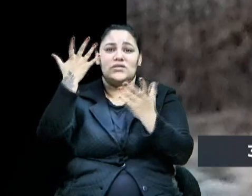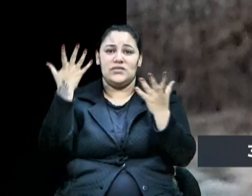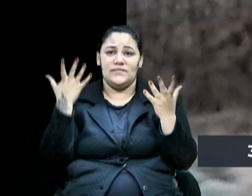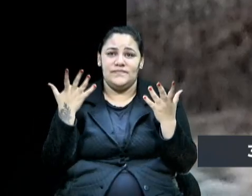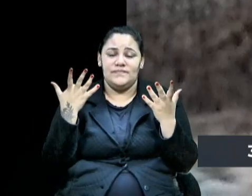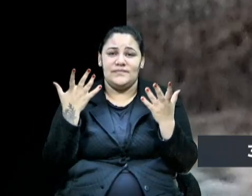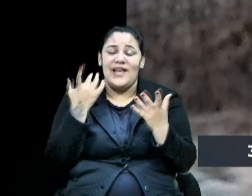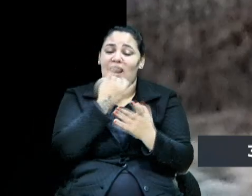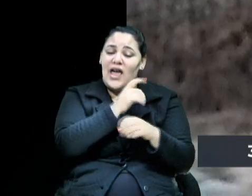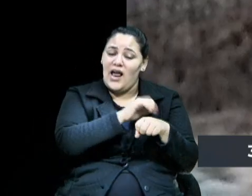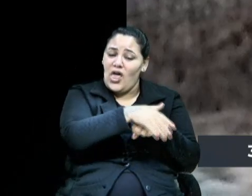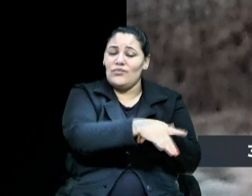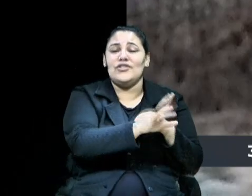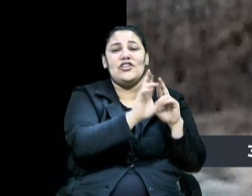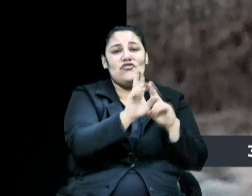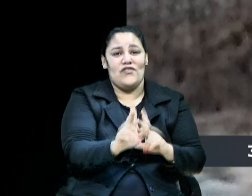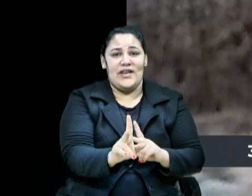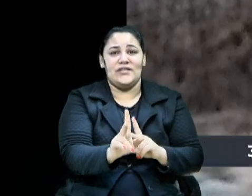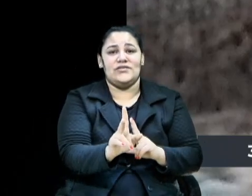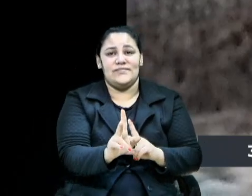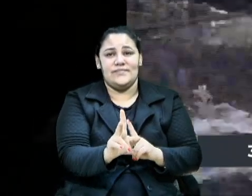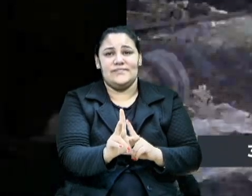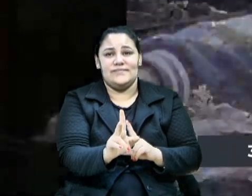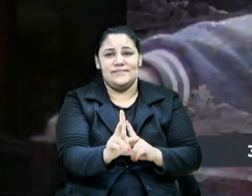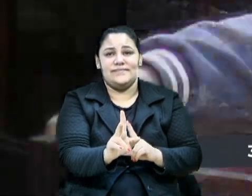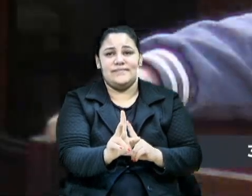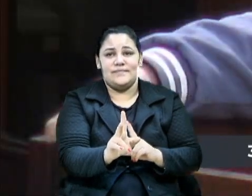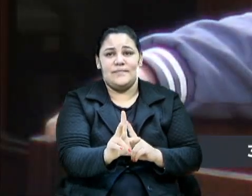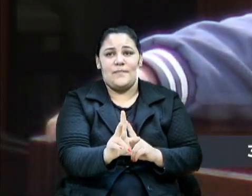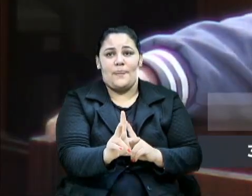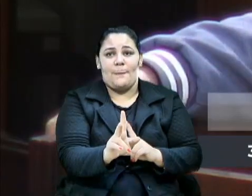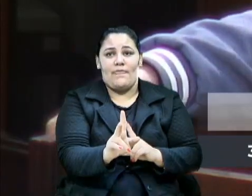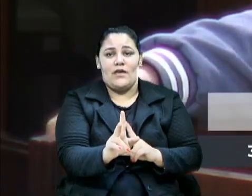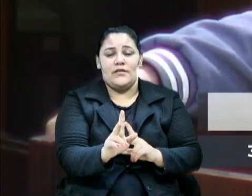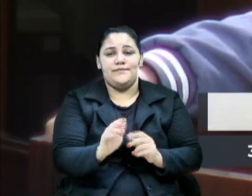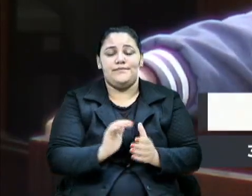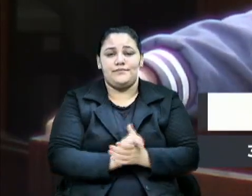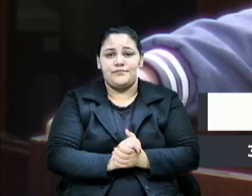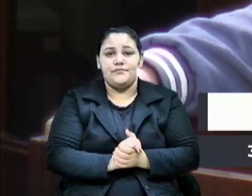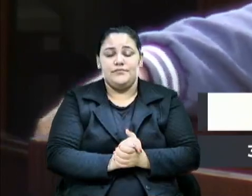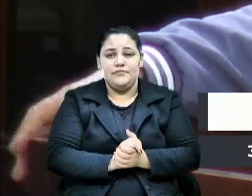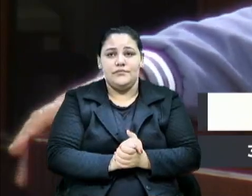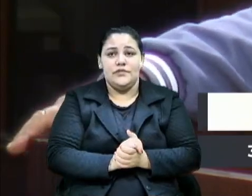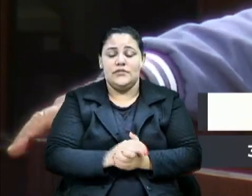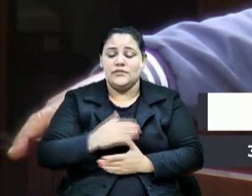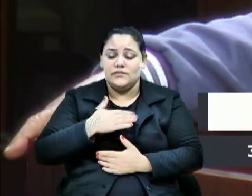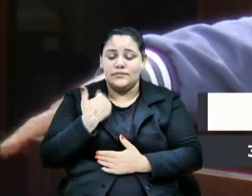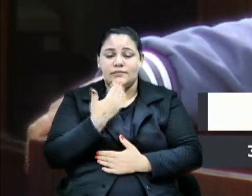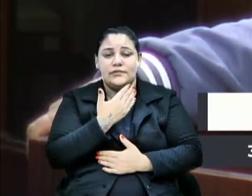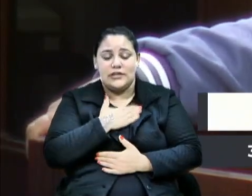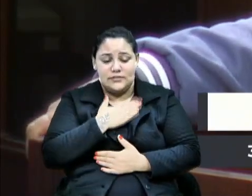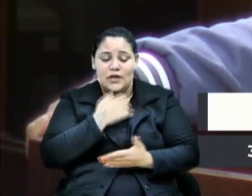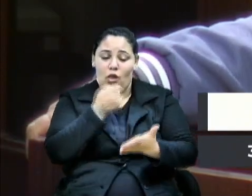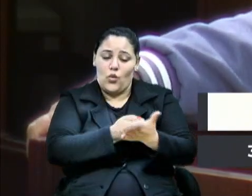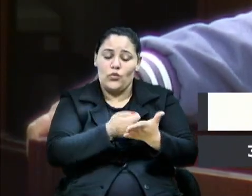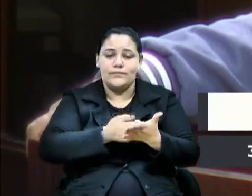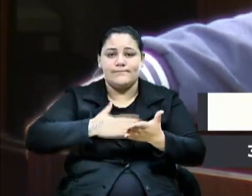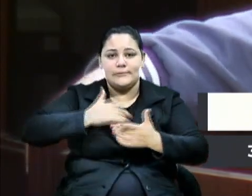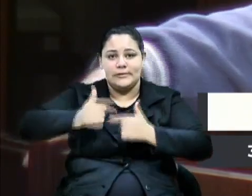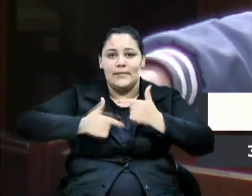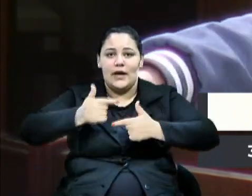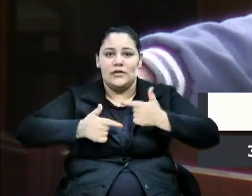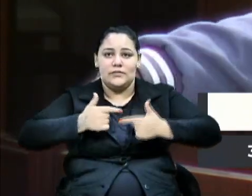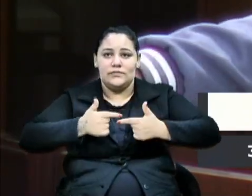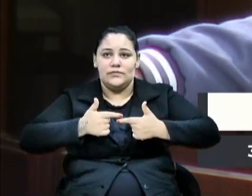Galópolis é diferente, não é uma comunidade por ser a minha que é melhor. Então, dessas minhas lutas, desse meu mandato,